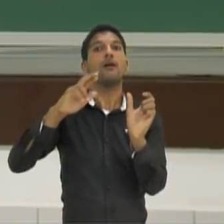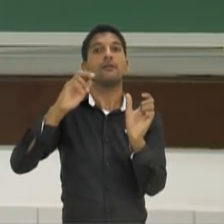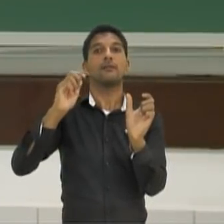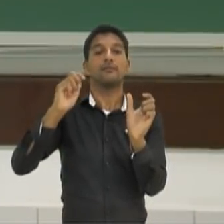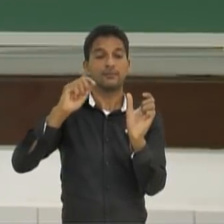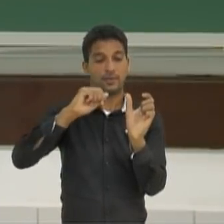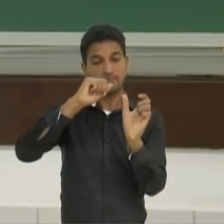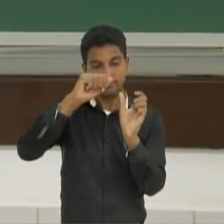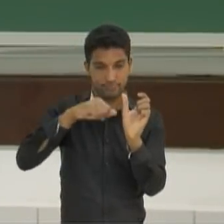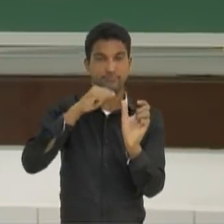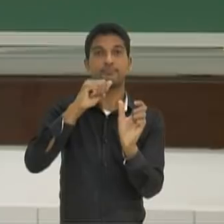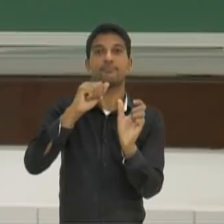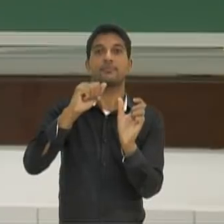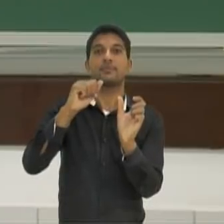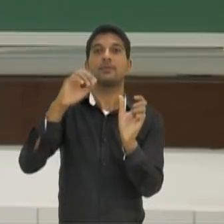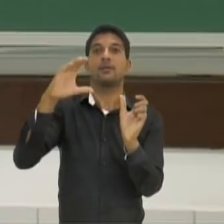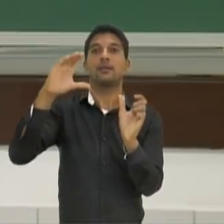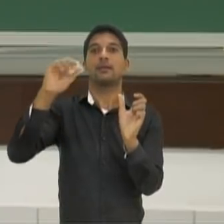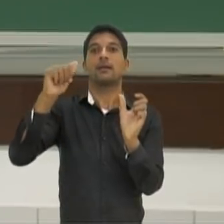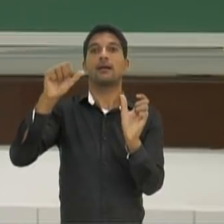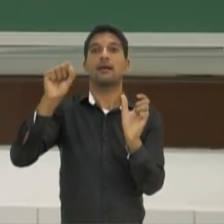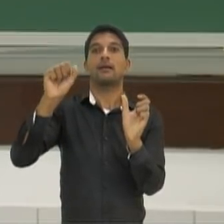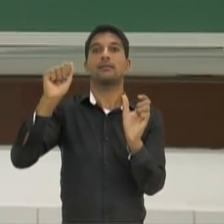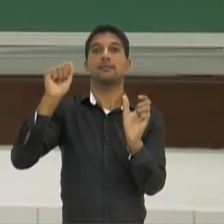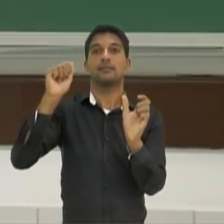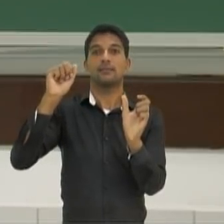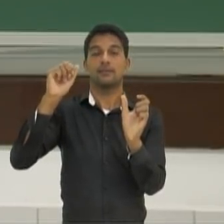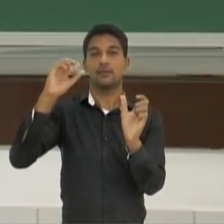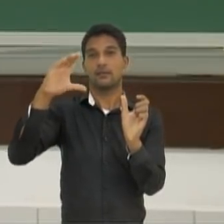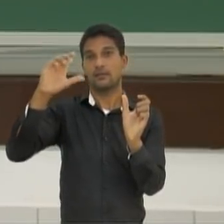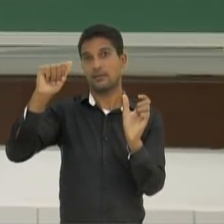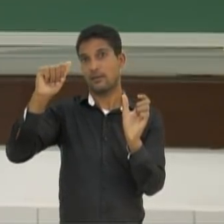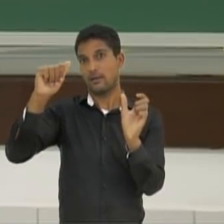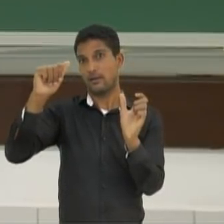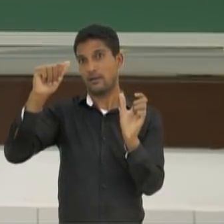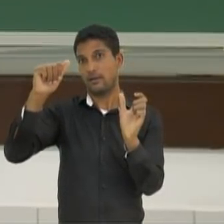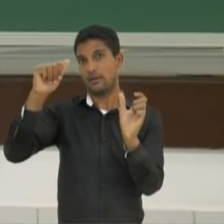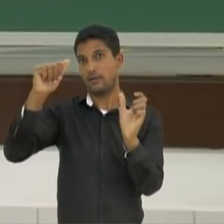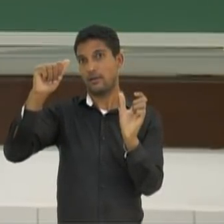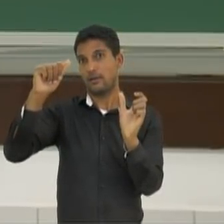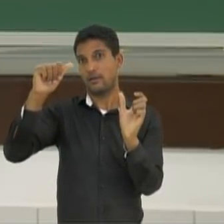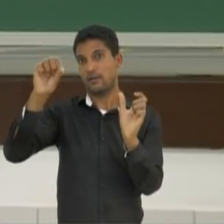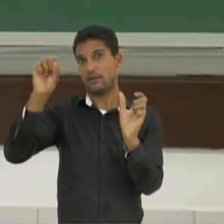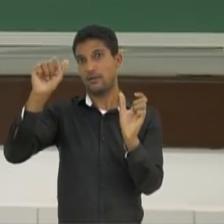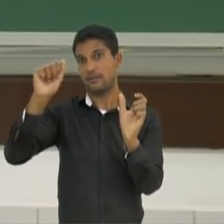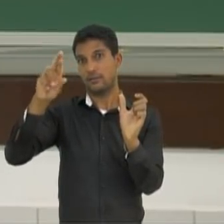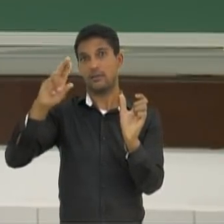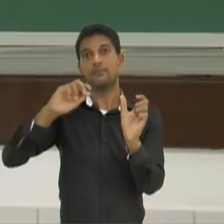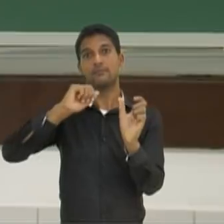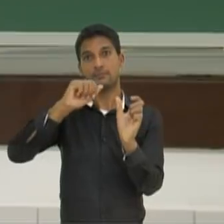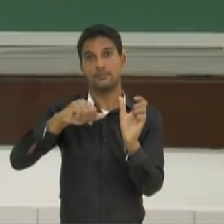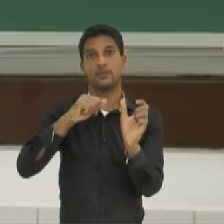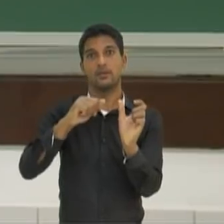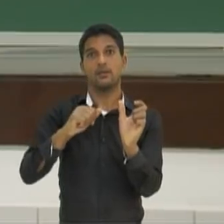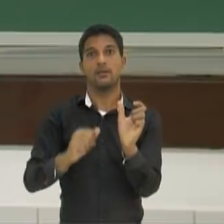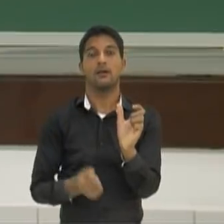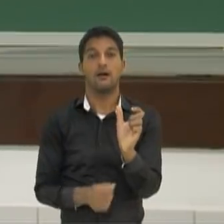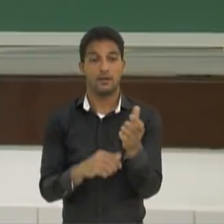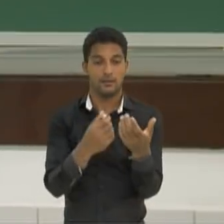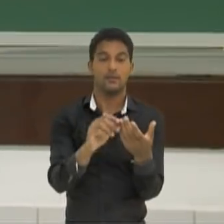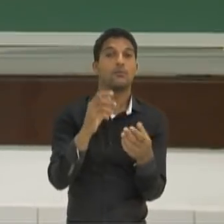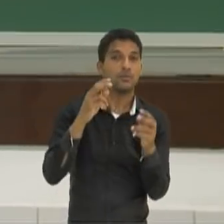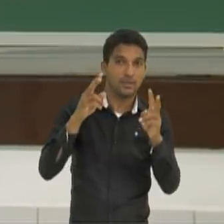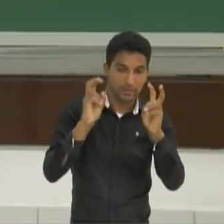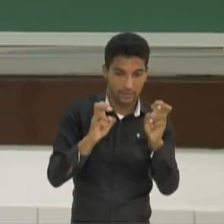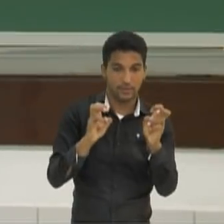terminam em ar são da primeira conjugação. E eu reconheço que estudar é verbo, beijar é verbo porque eu consigo